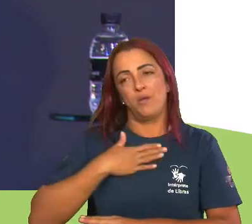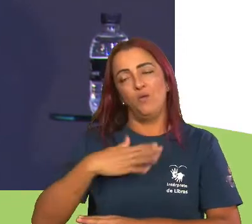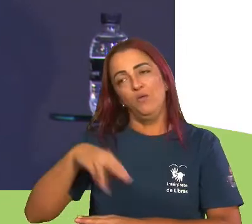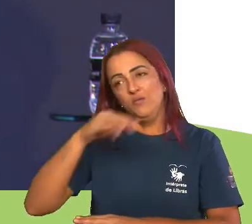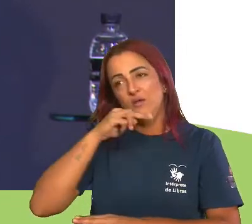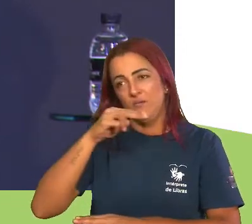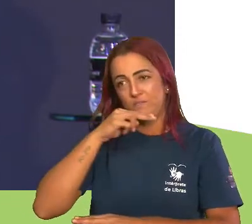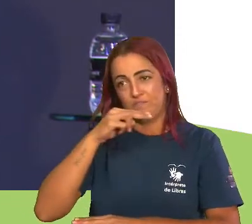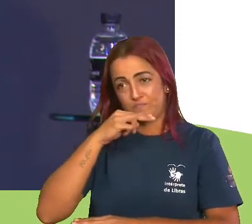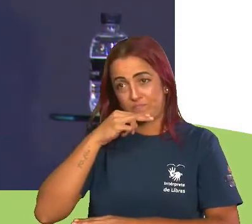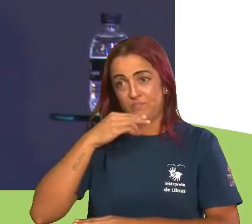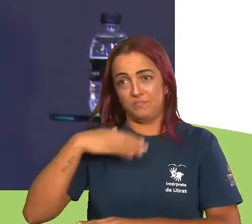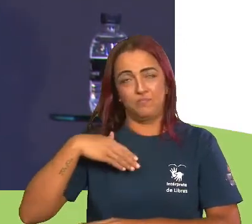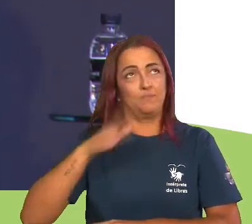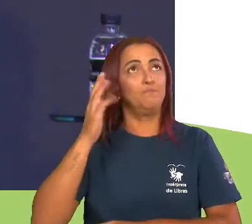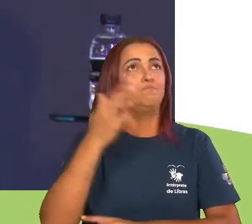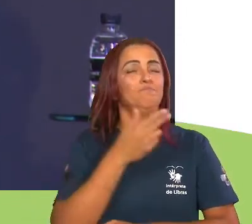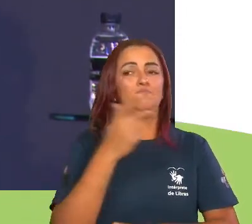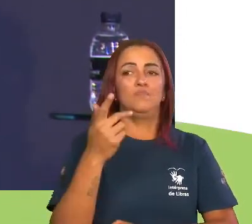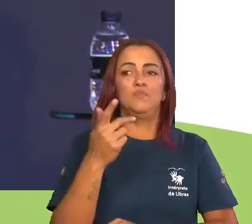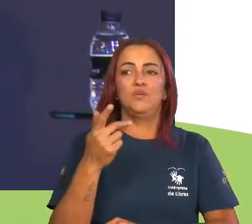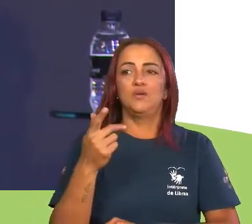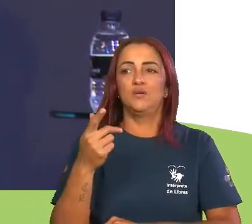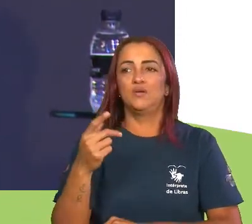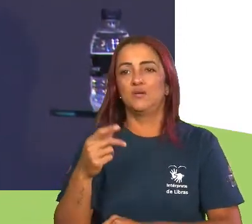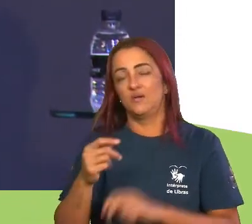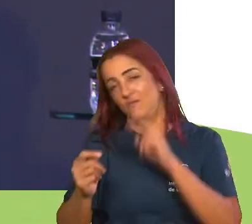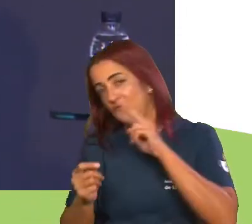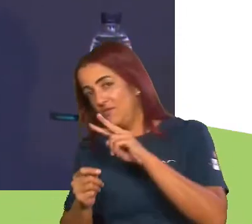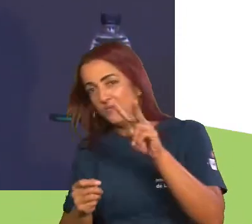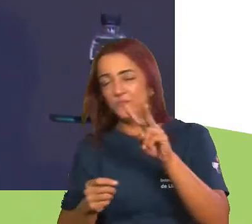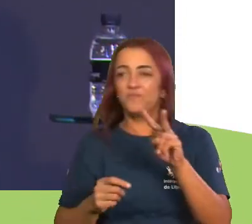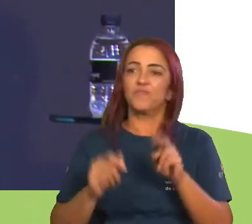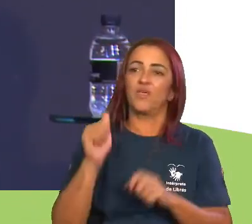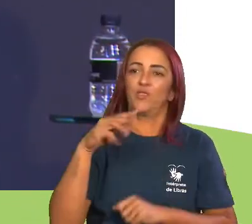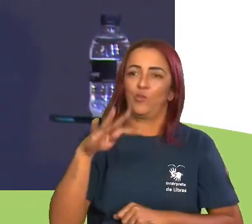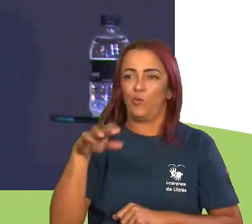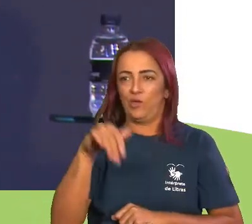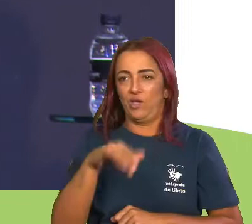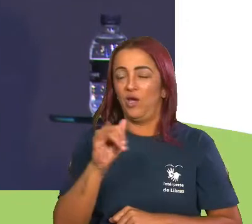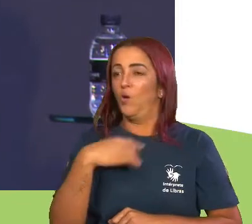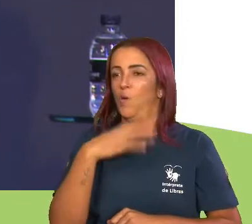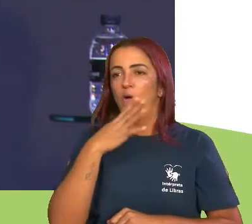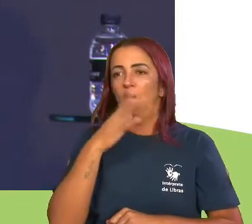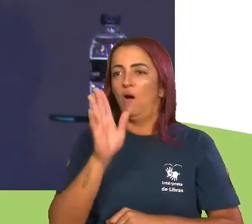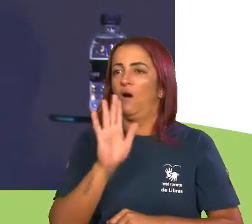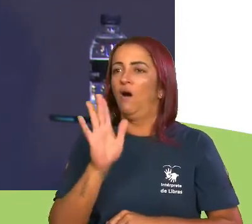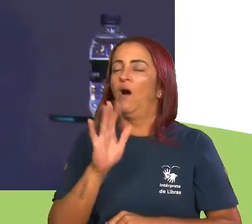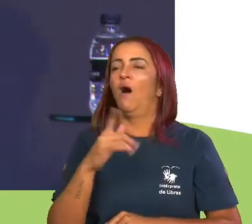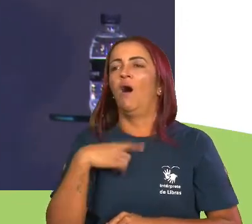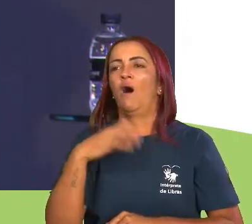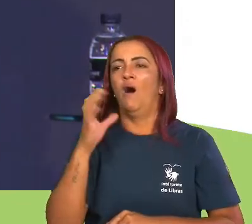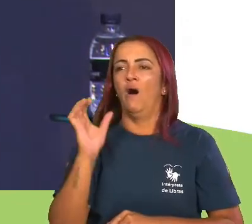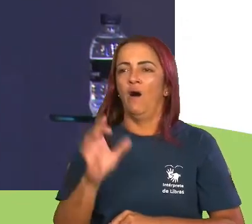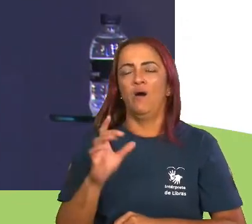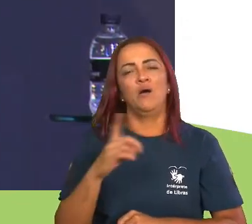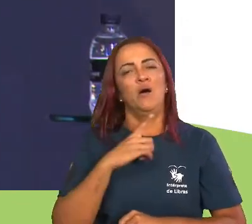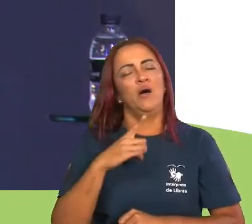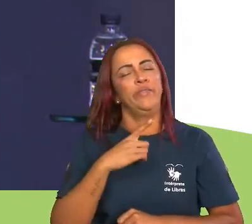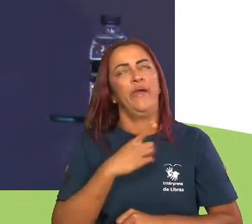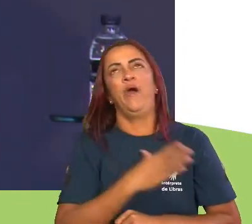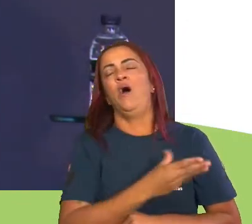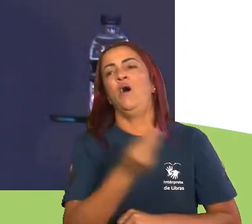das coisas mais... Eu acabei de ver o Anthony, não conhecia. E assim...